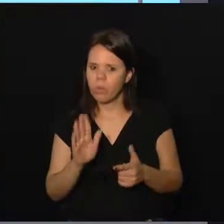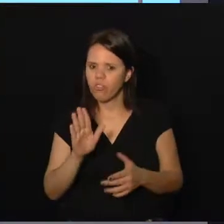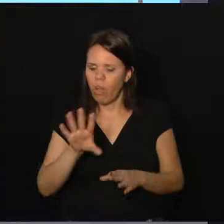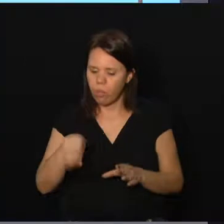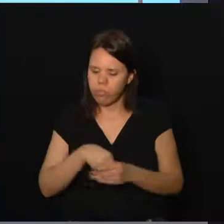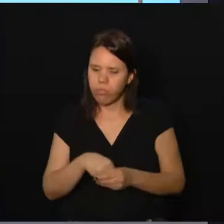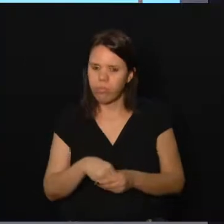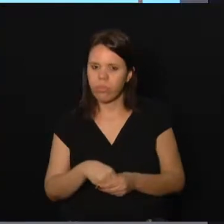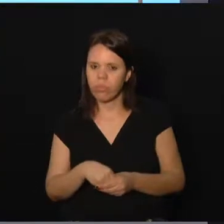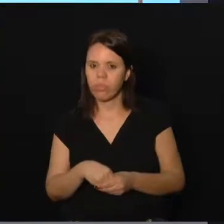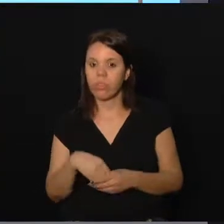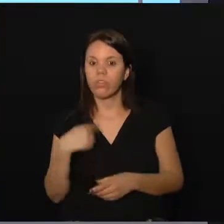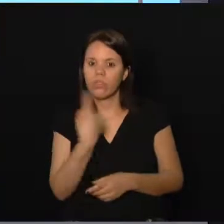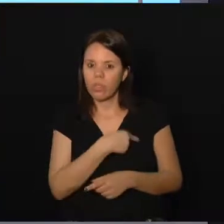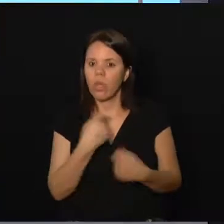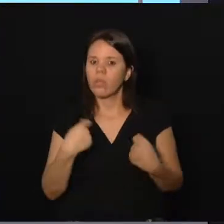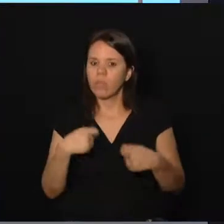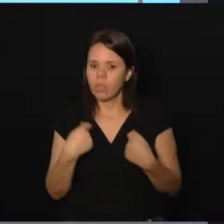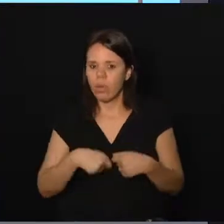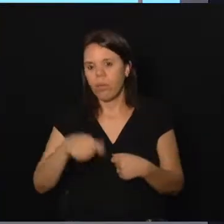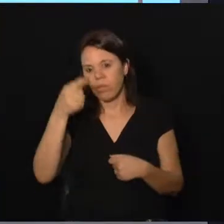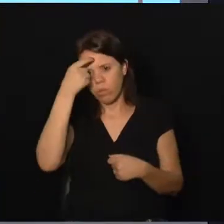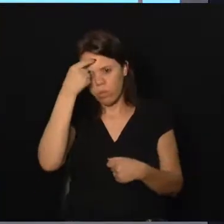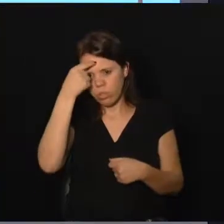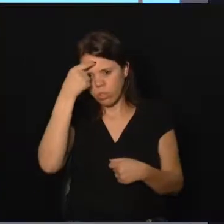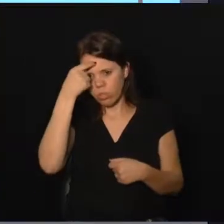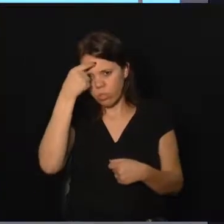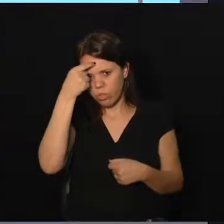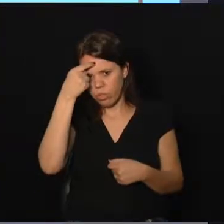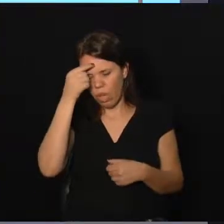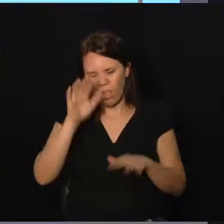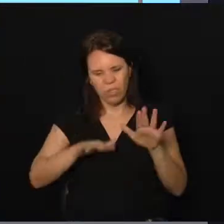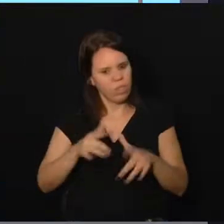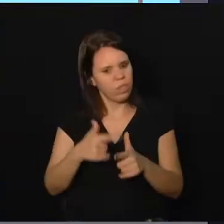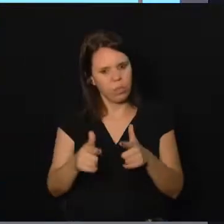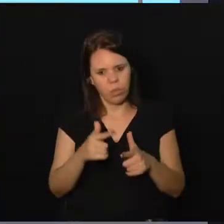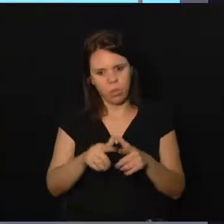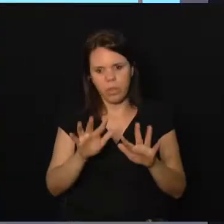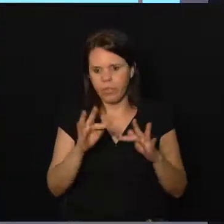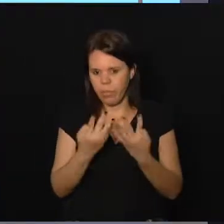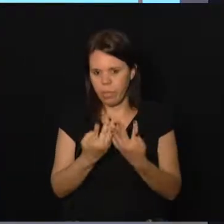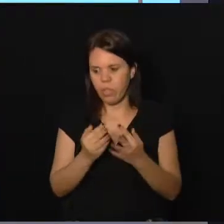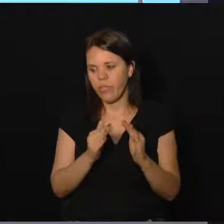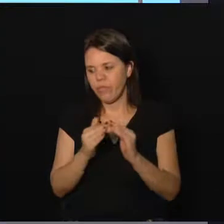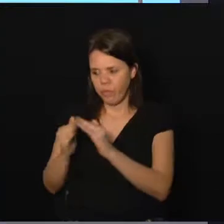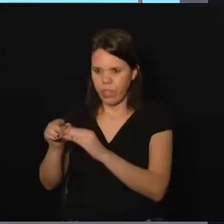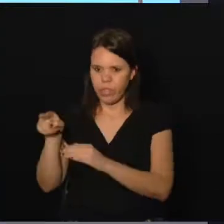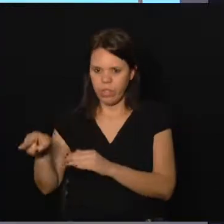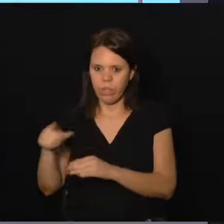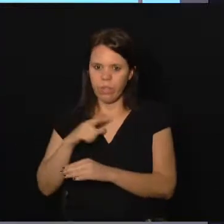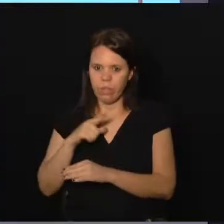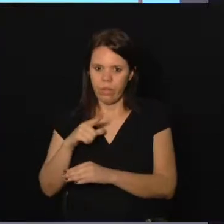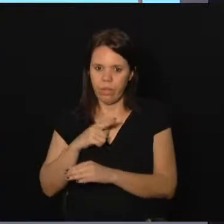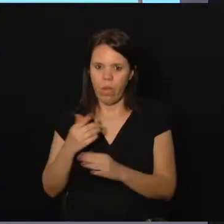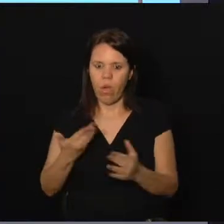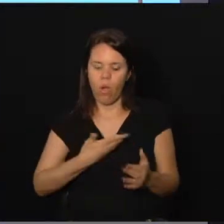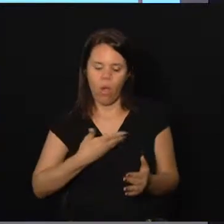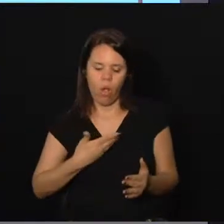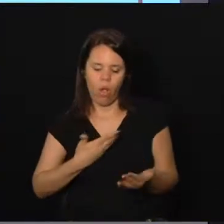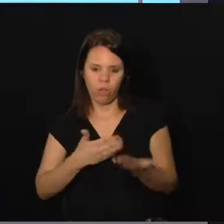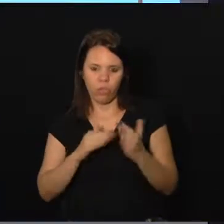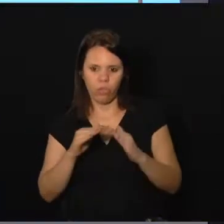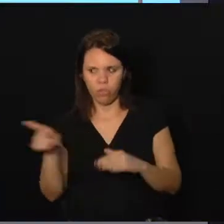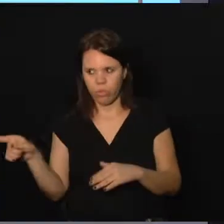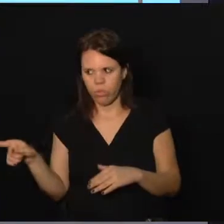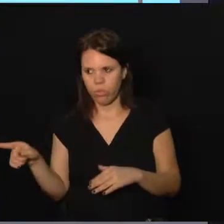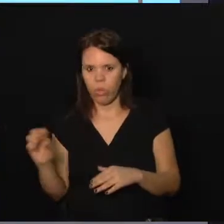Então, nós precisamos nos conscientizar. Às vezes não temos problema na família, mas um vizinho tem, ou um colega de escola, ou alguém